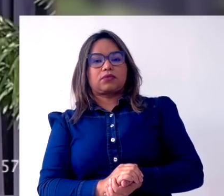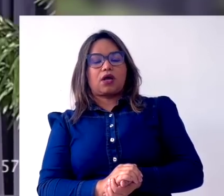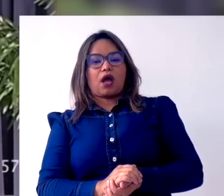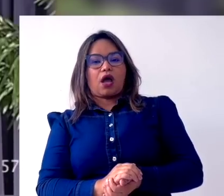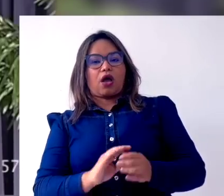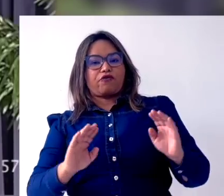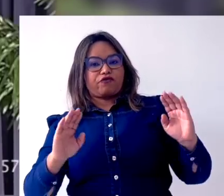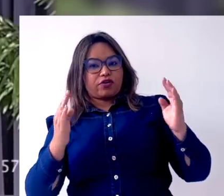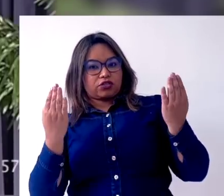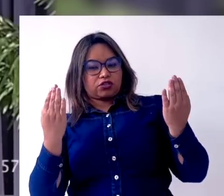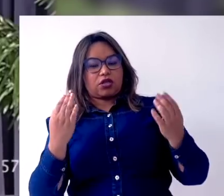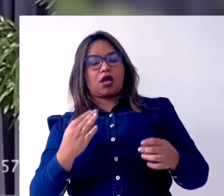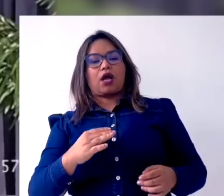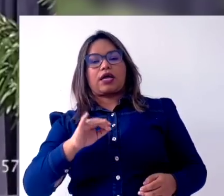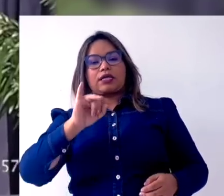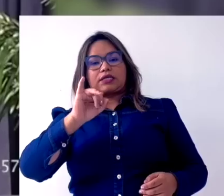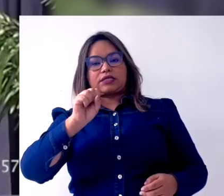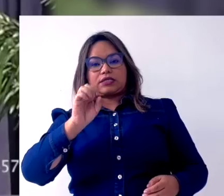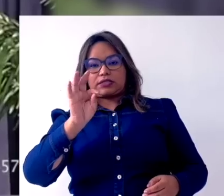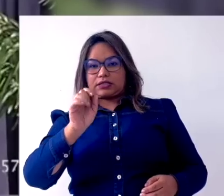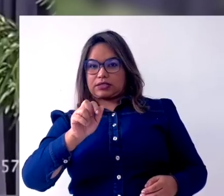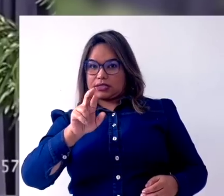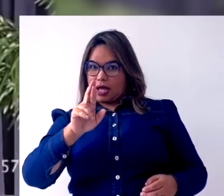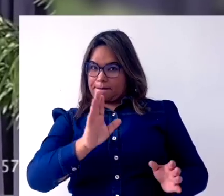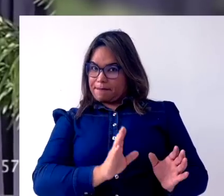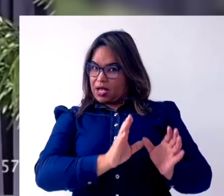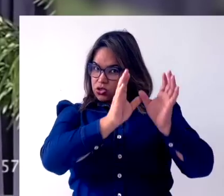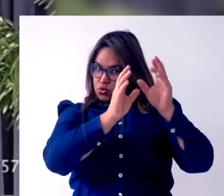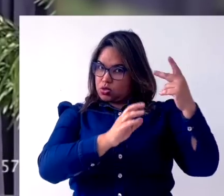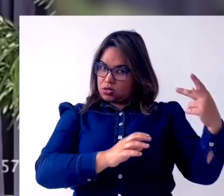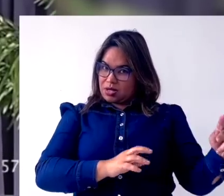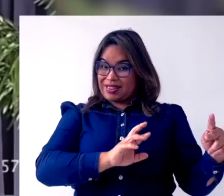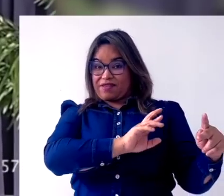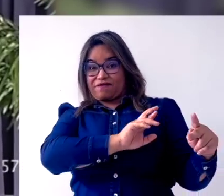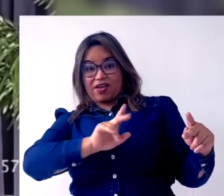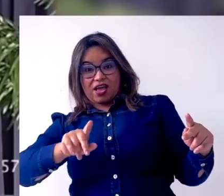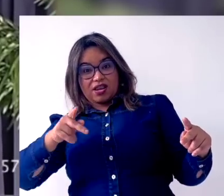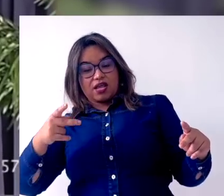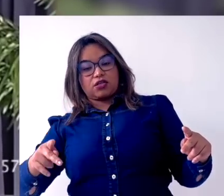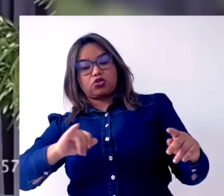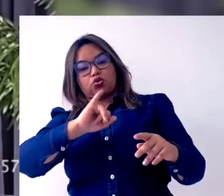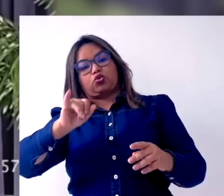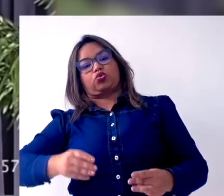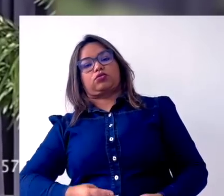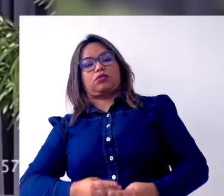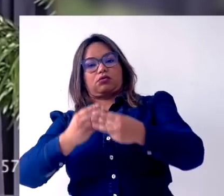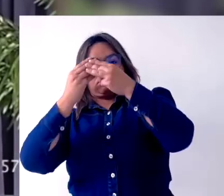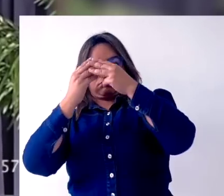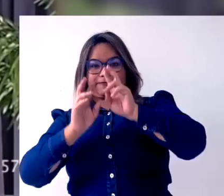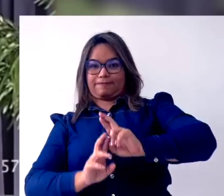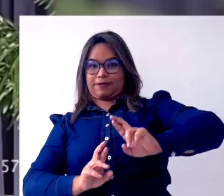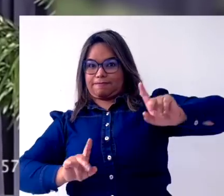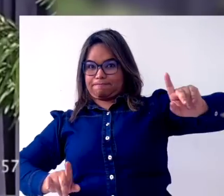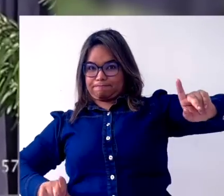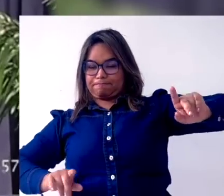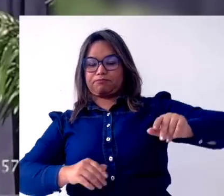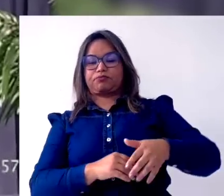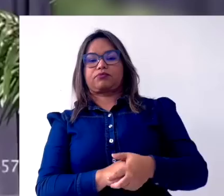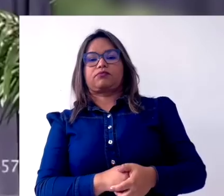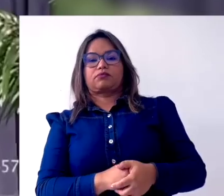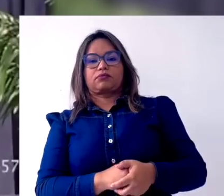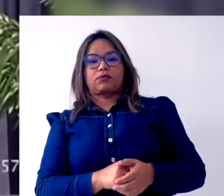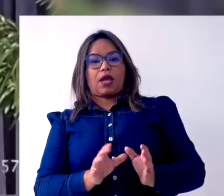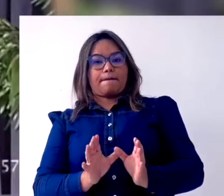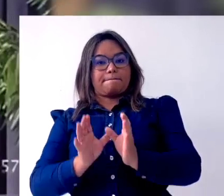coisas inteiramente diferentes. Não há uma coisa como a Páscoa pagã. A Páscoa judia